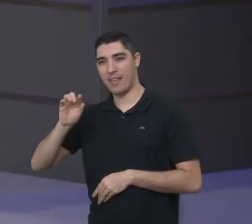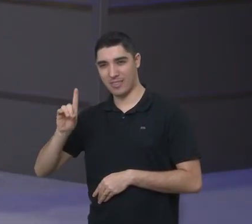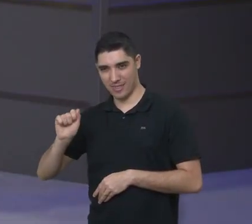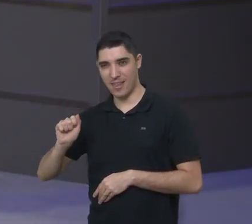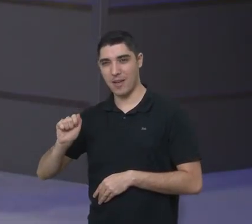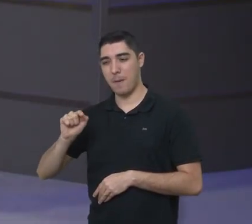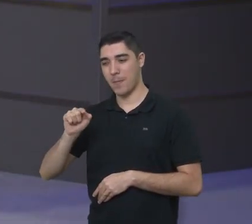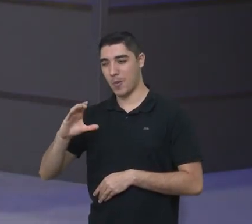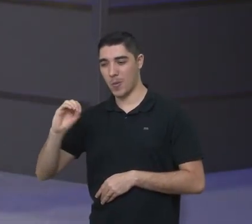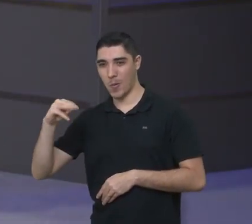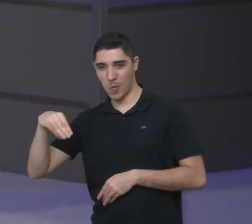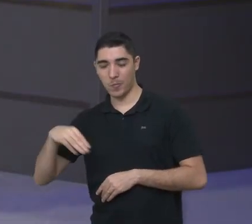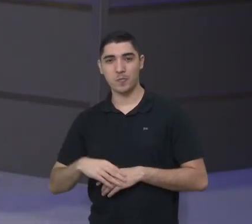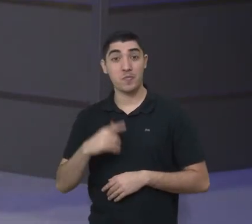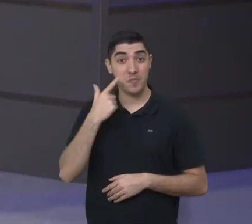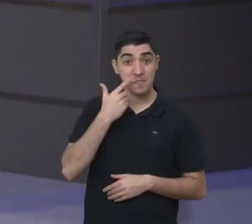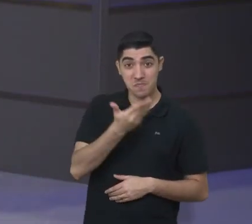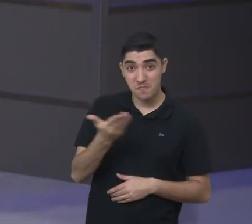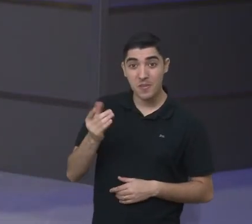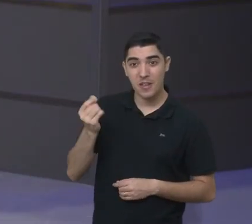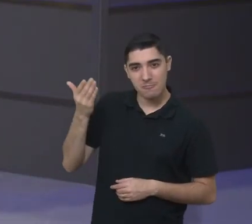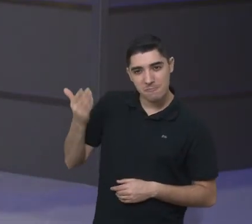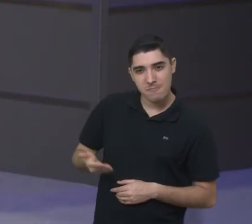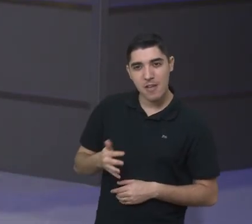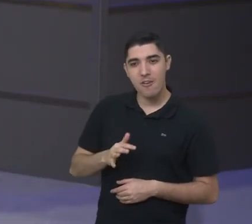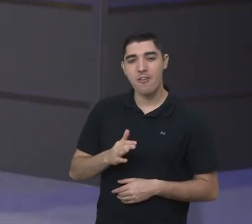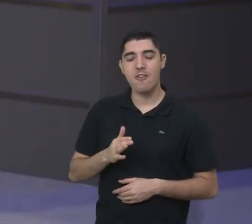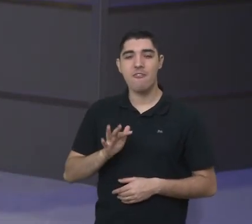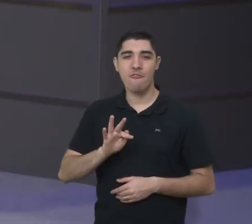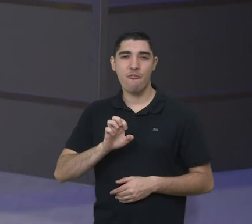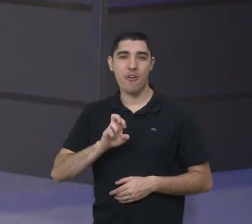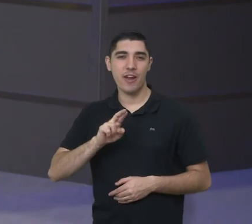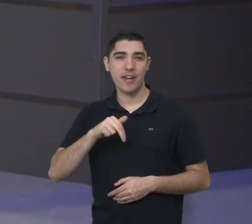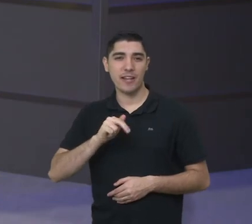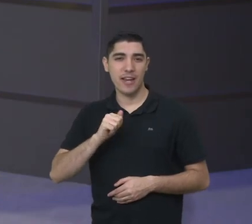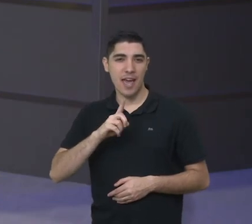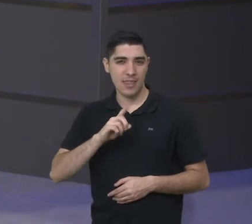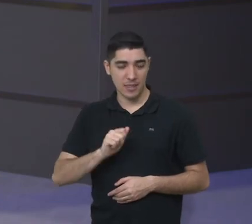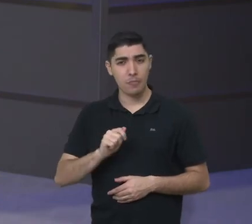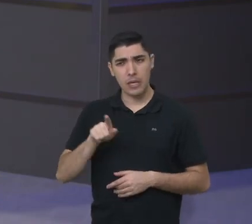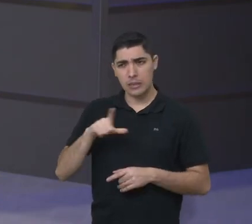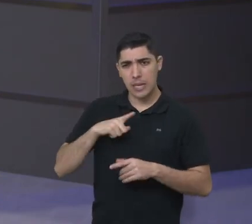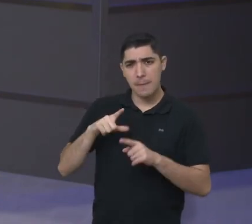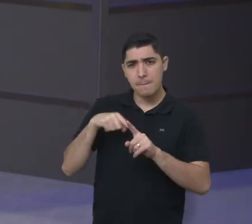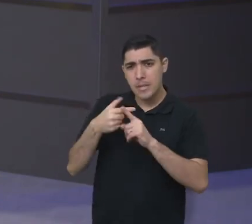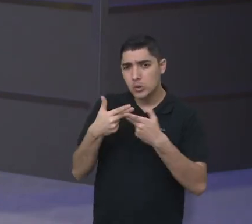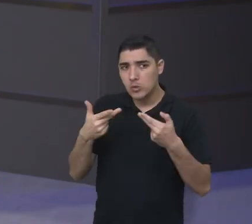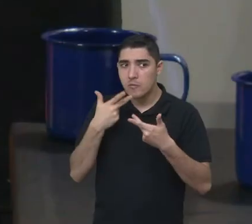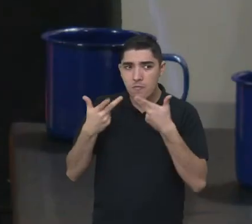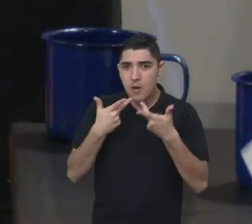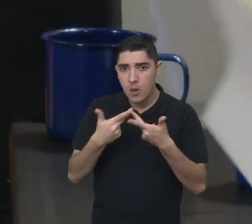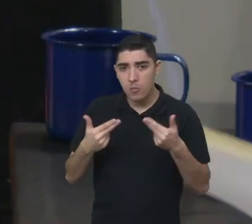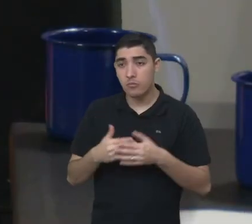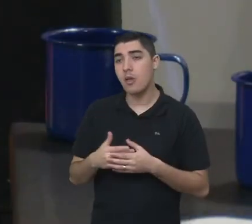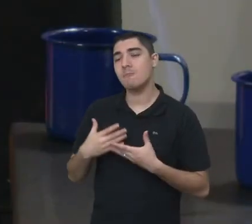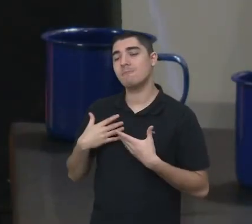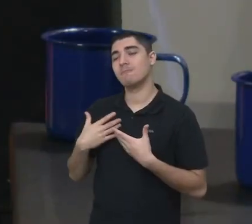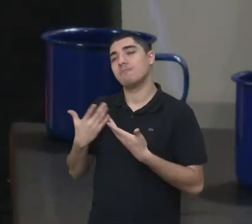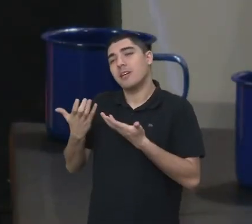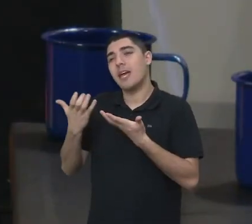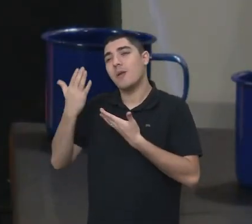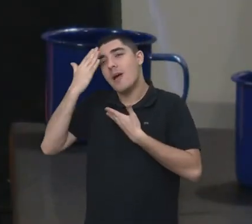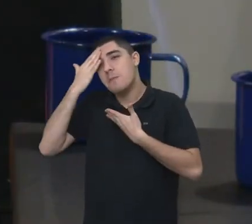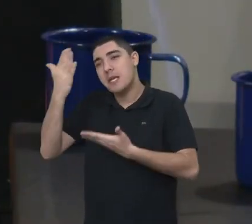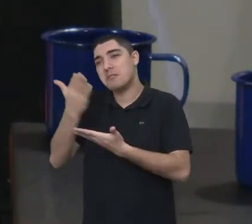diferente, com identidade, Fernanda Segolin. Fernanda, mais alguma coisa para falar? Agradecimentos finais? Agradecer muito aqui o